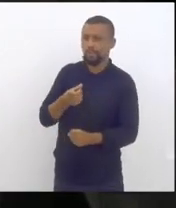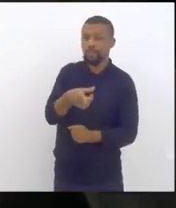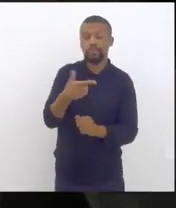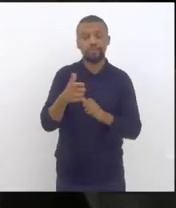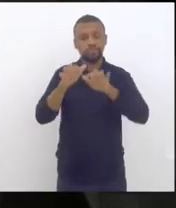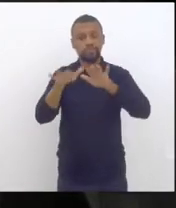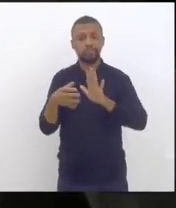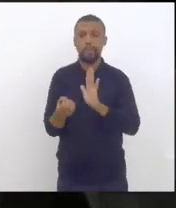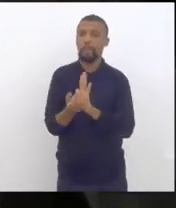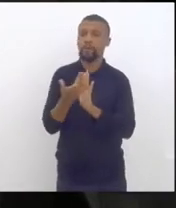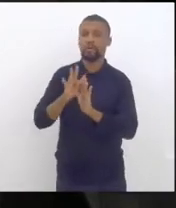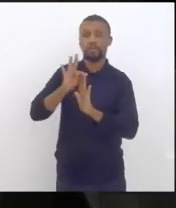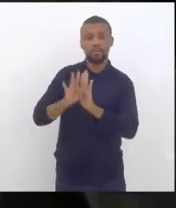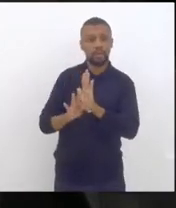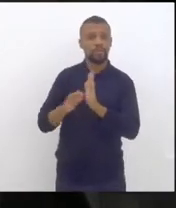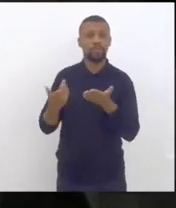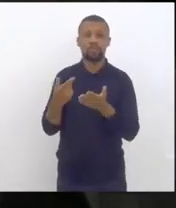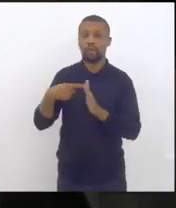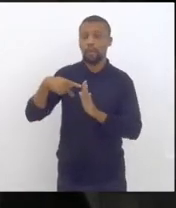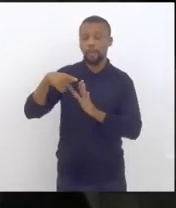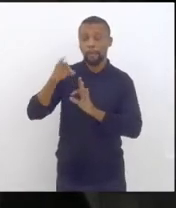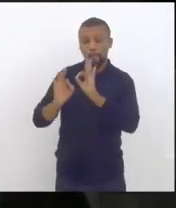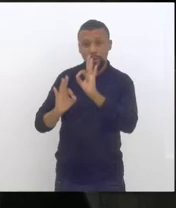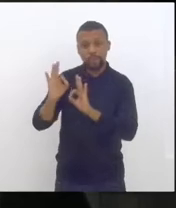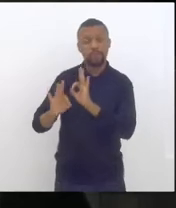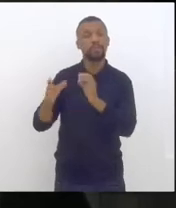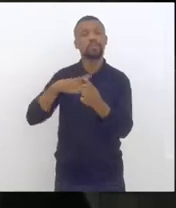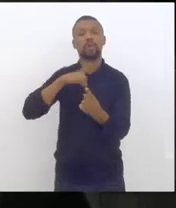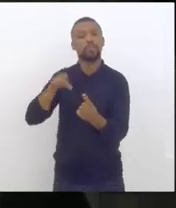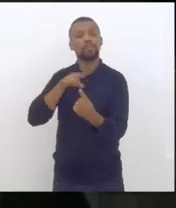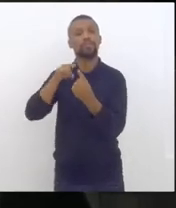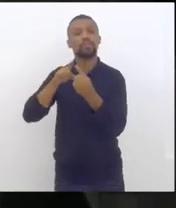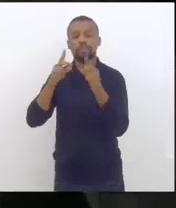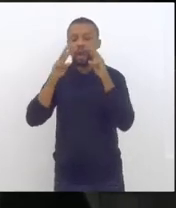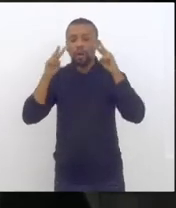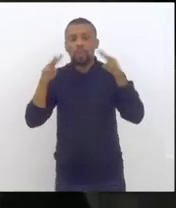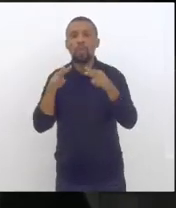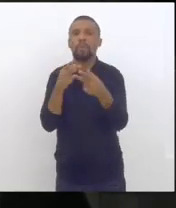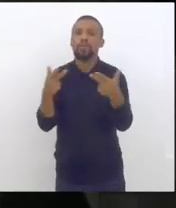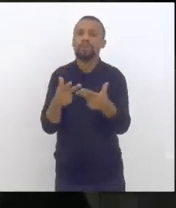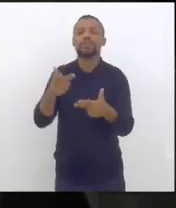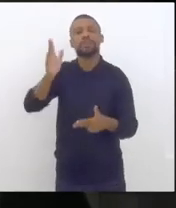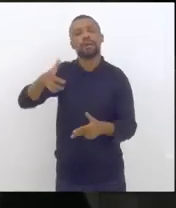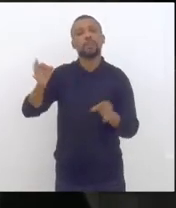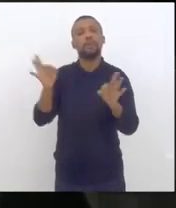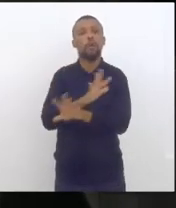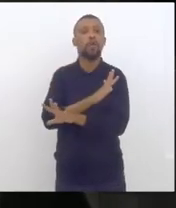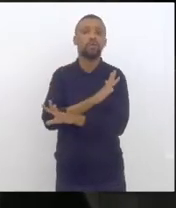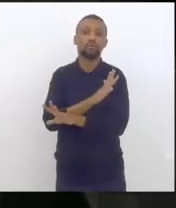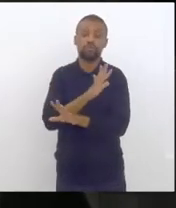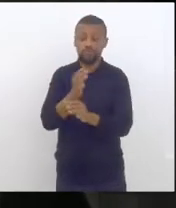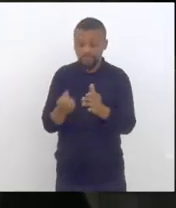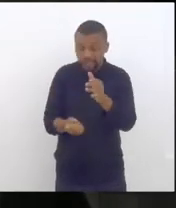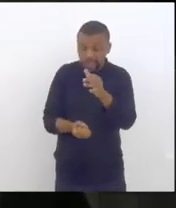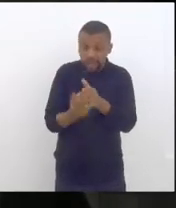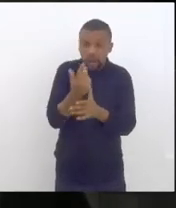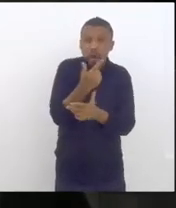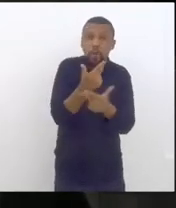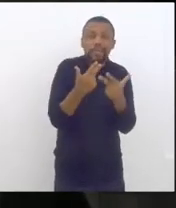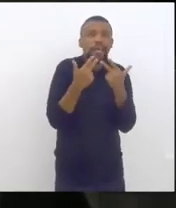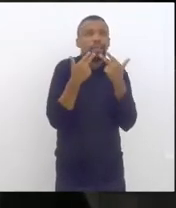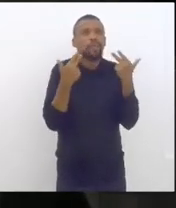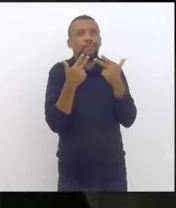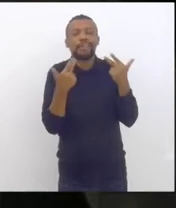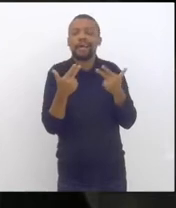produção textual então o projeto busca reconhecer primeiro algo que já existe o projeto no institui algo novo não